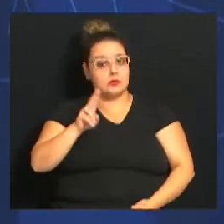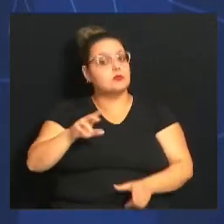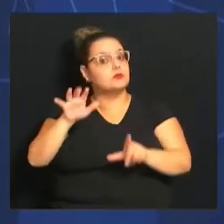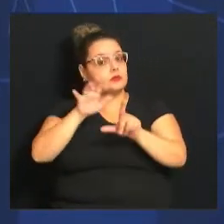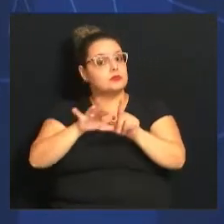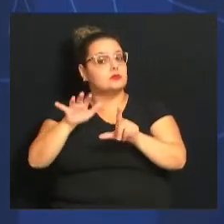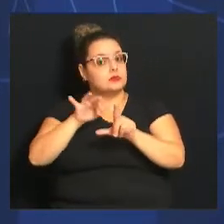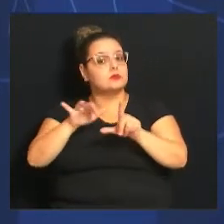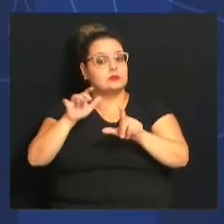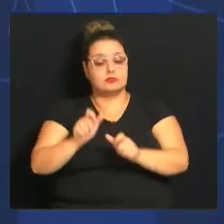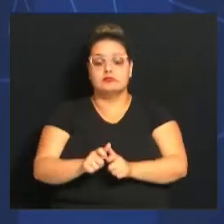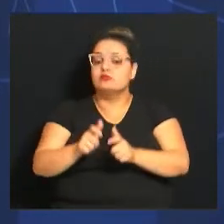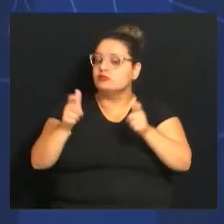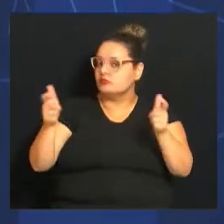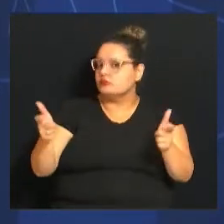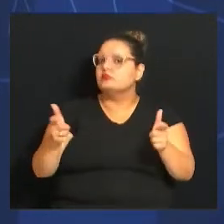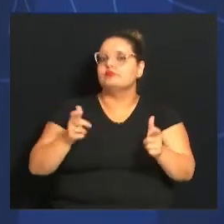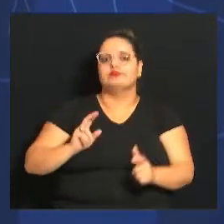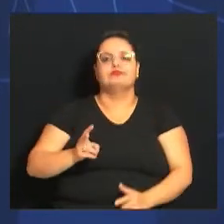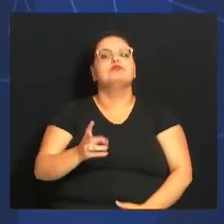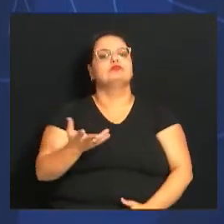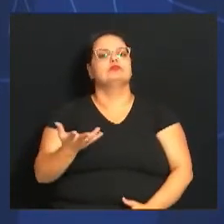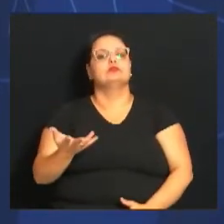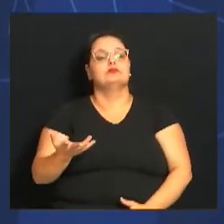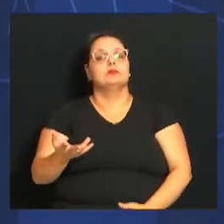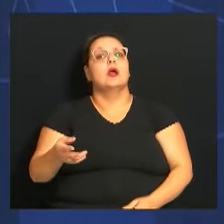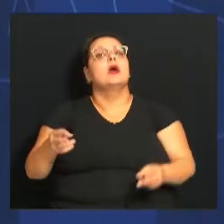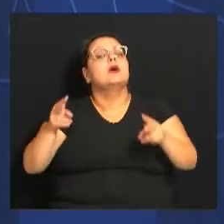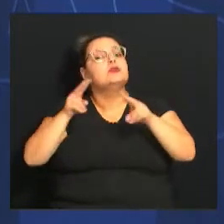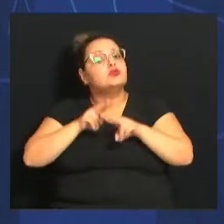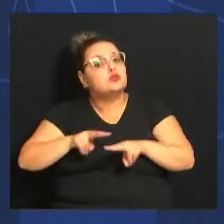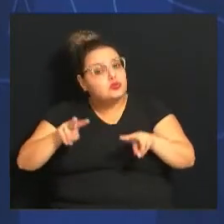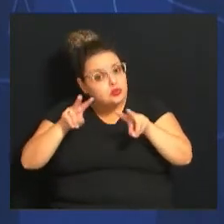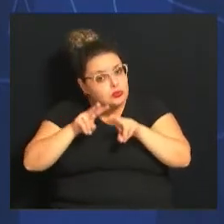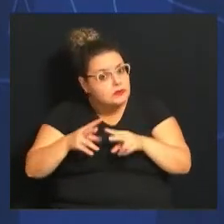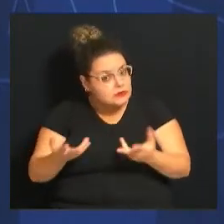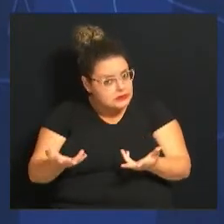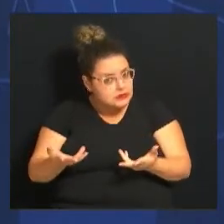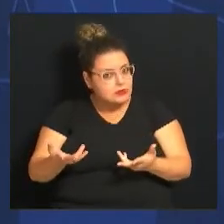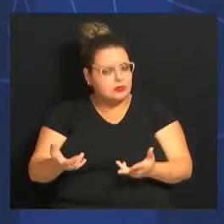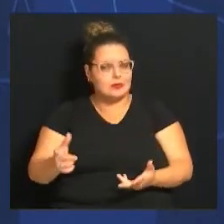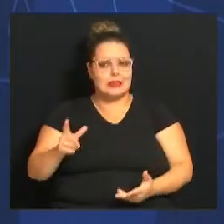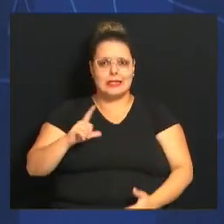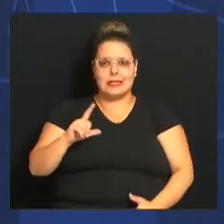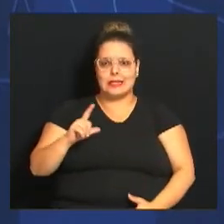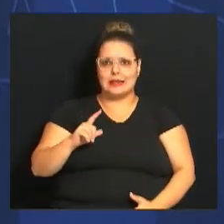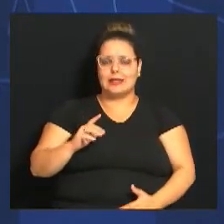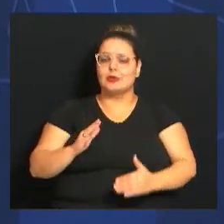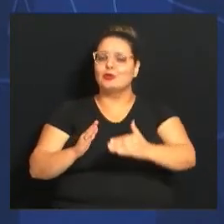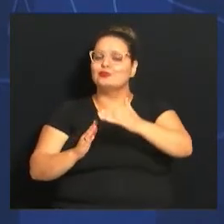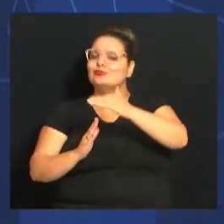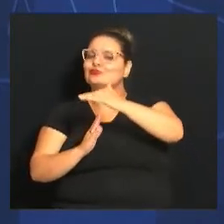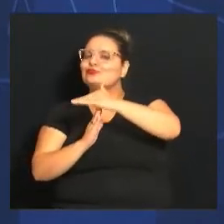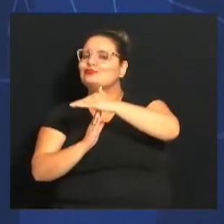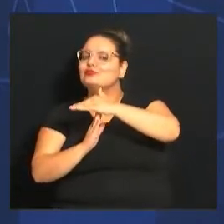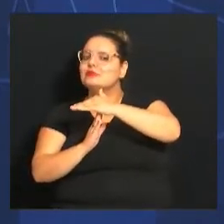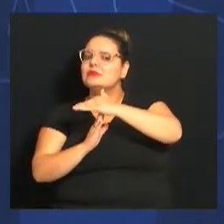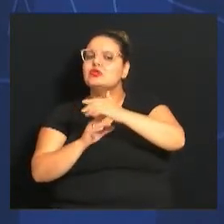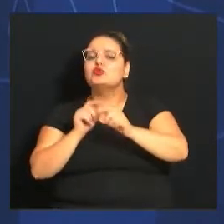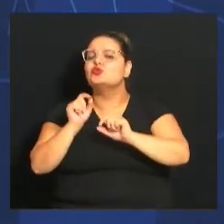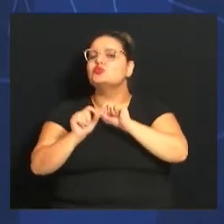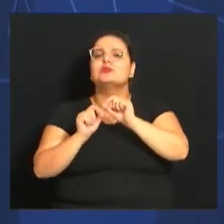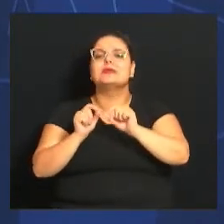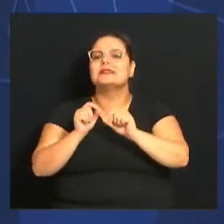em ascensão, mas, na sua visão, existe um teto, um limite? O que impede o crescimento?